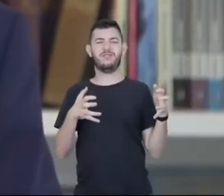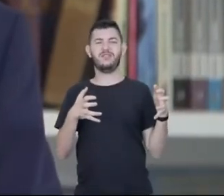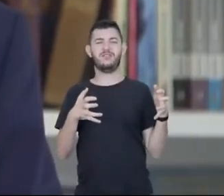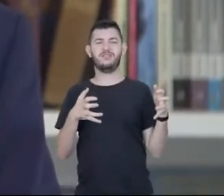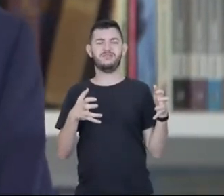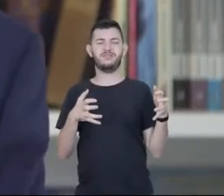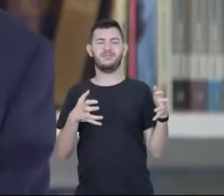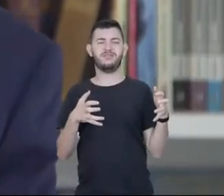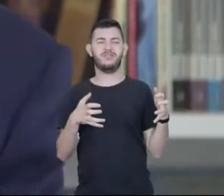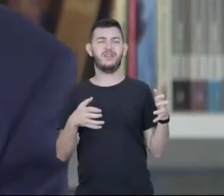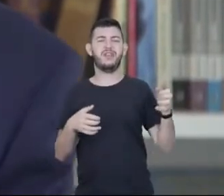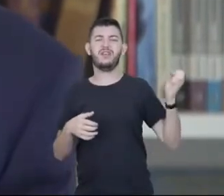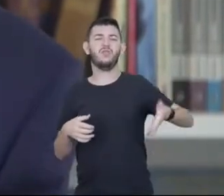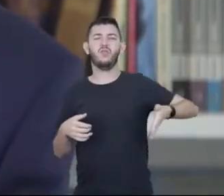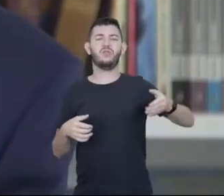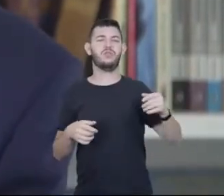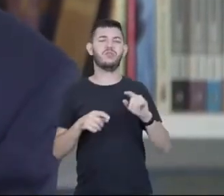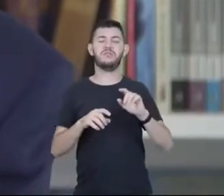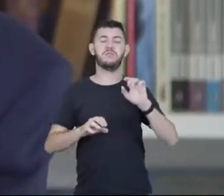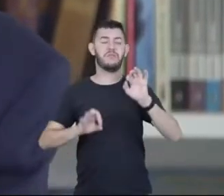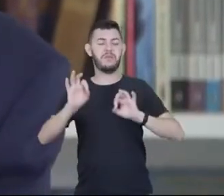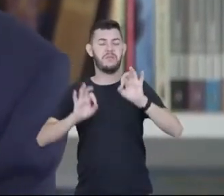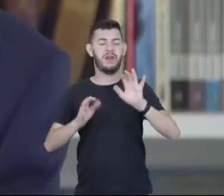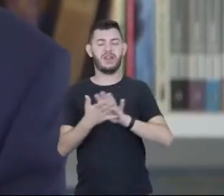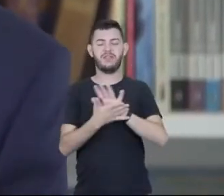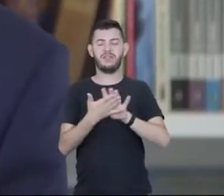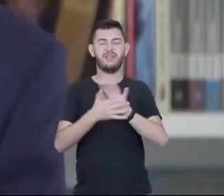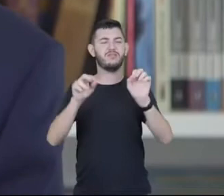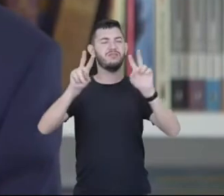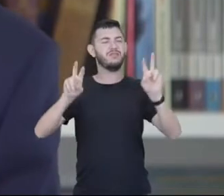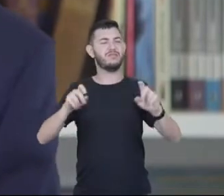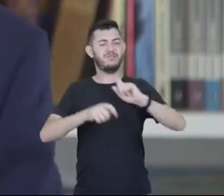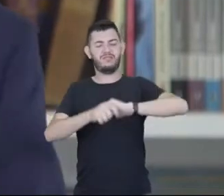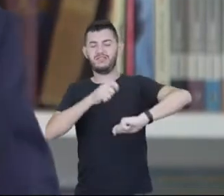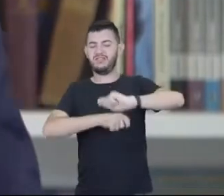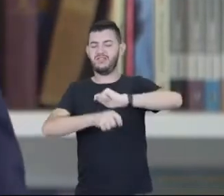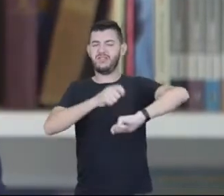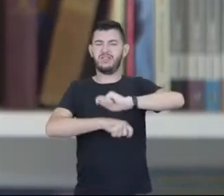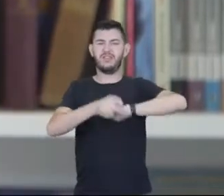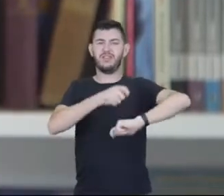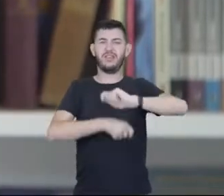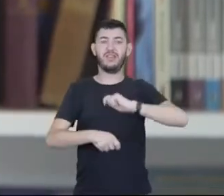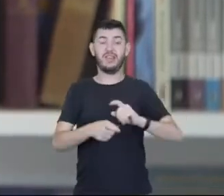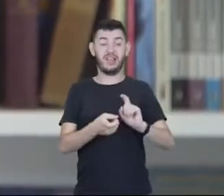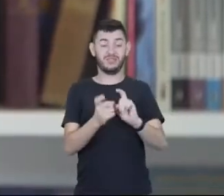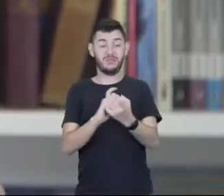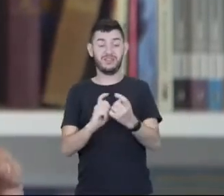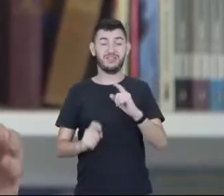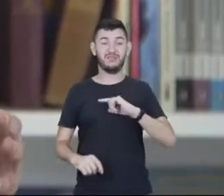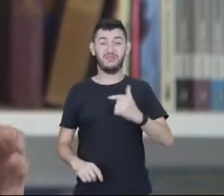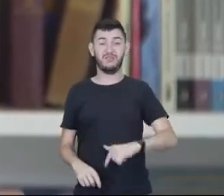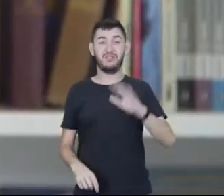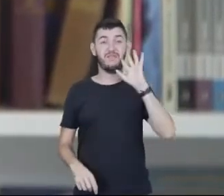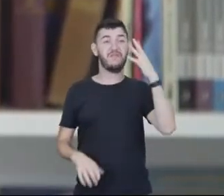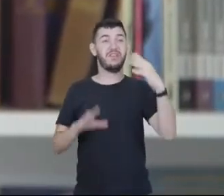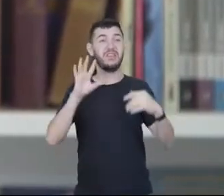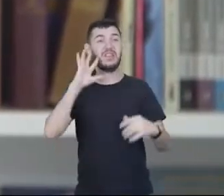economia ineficiente administrativamente e socialmente